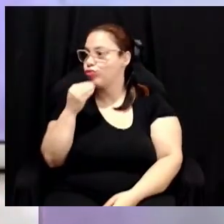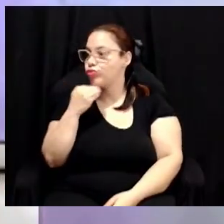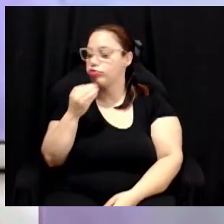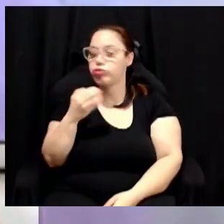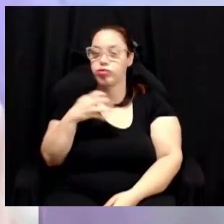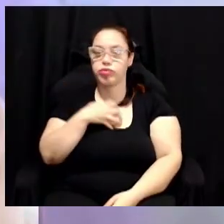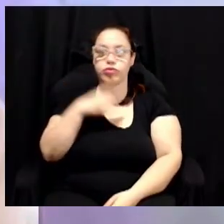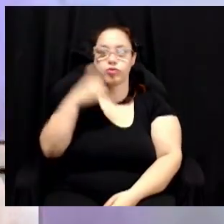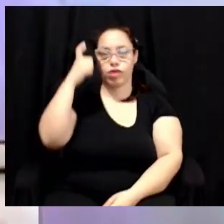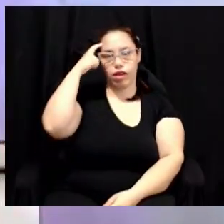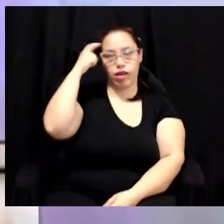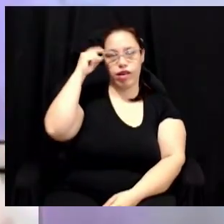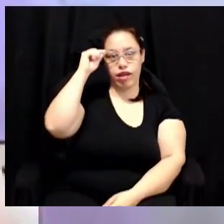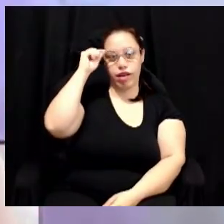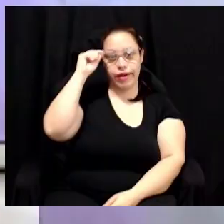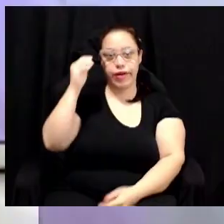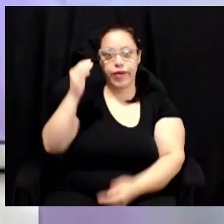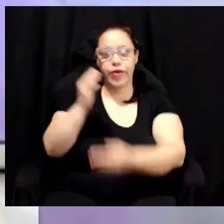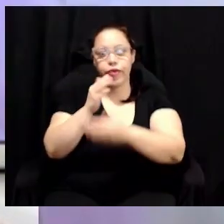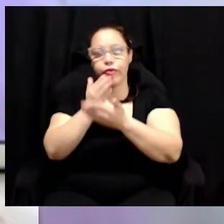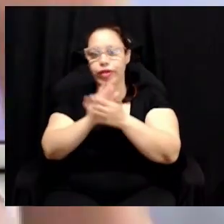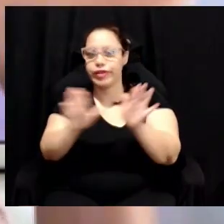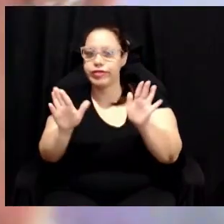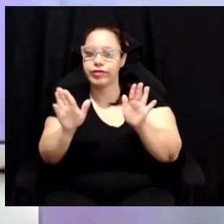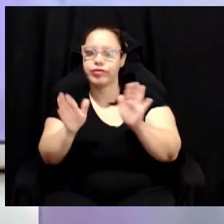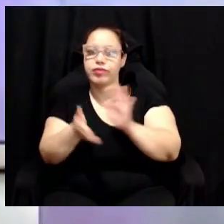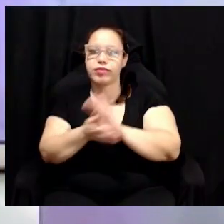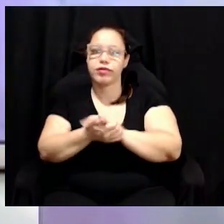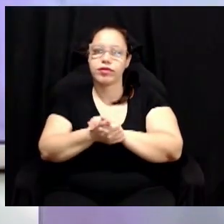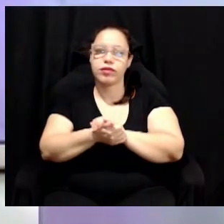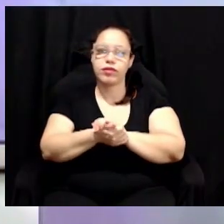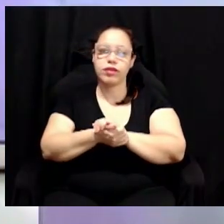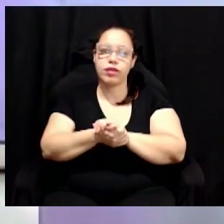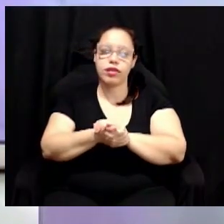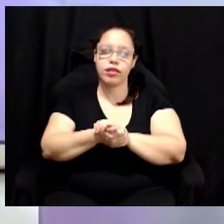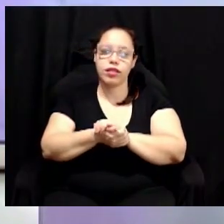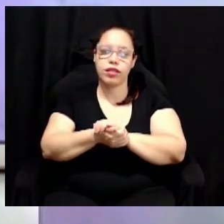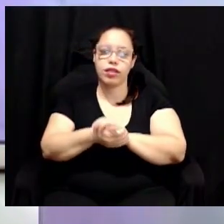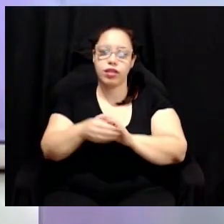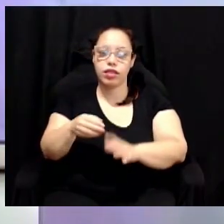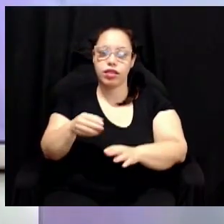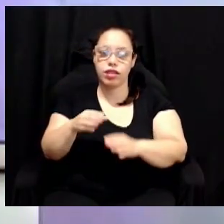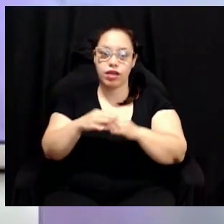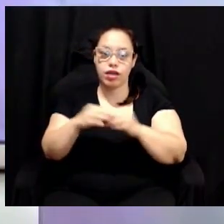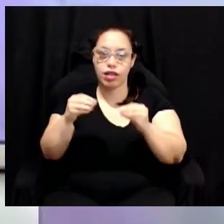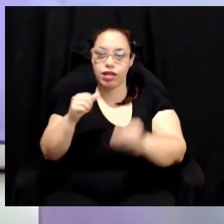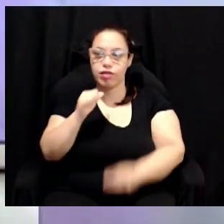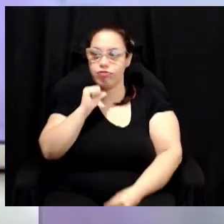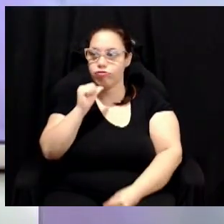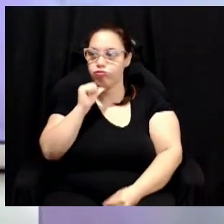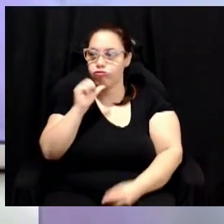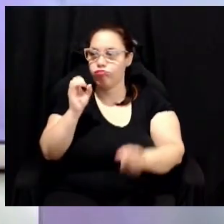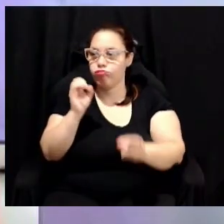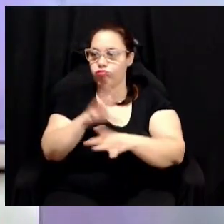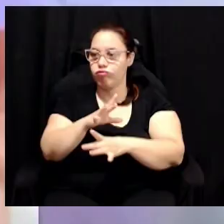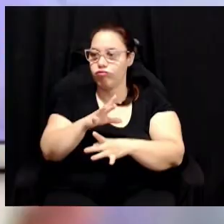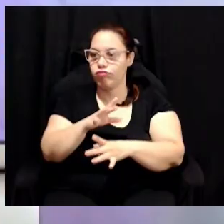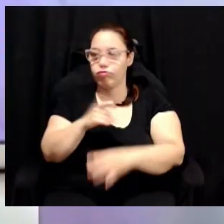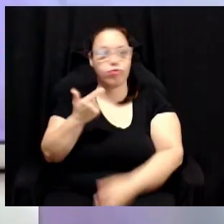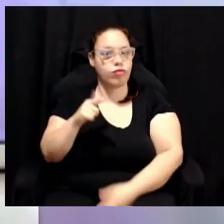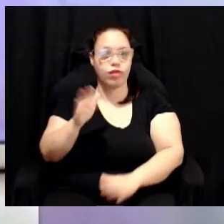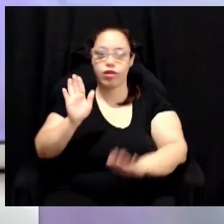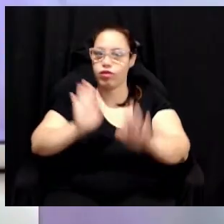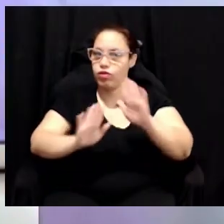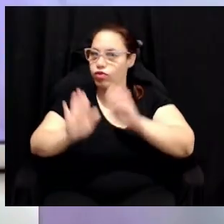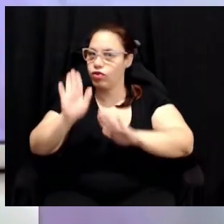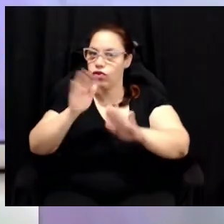mulheres pensam assim: uma hora vai passar, depois que eu sair da menopausa, isso passa. Só que essa fase, se você não